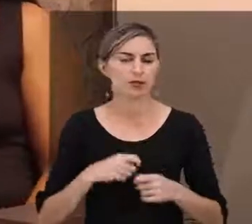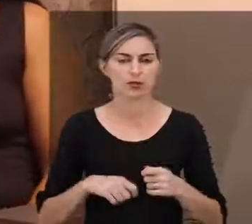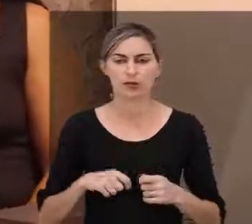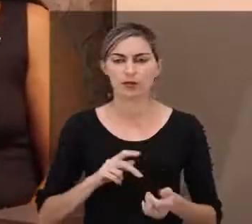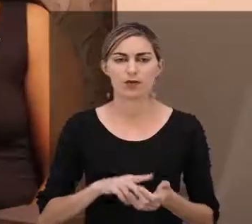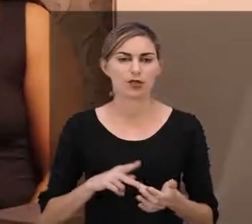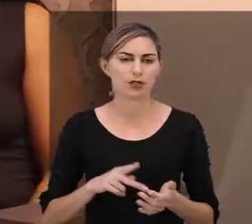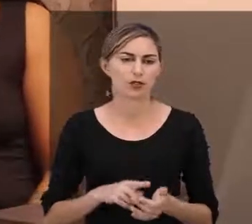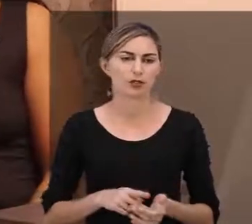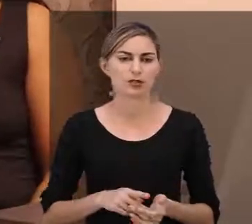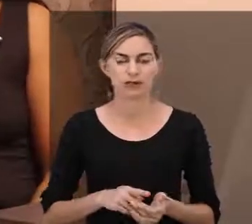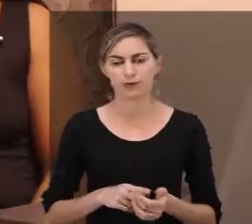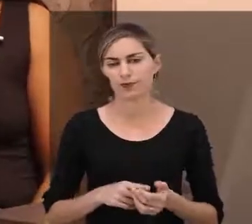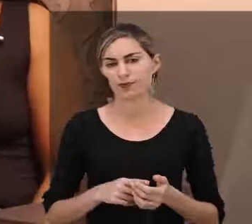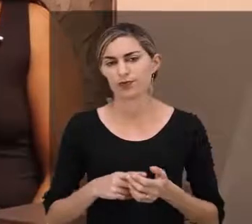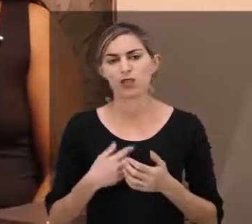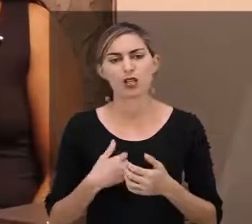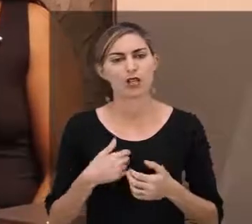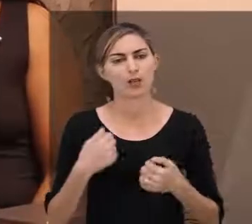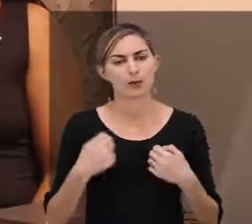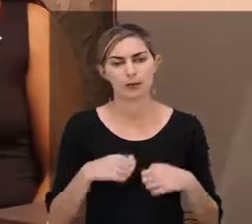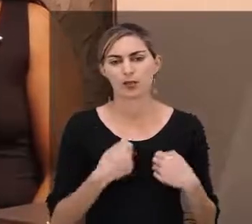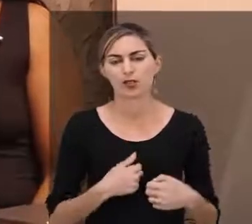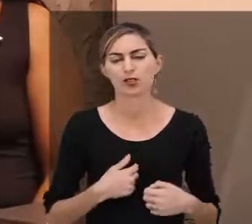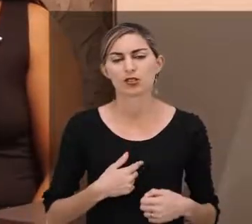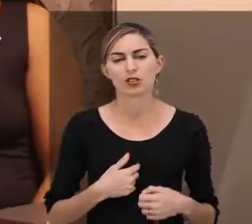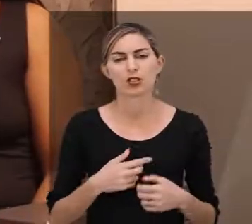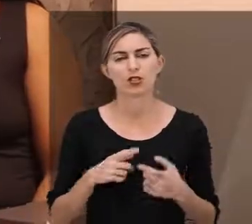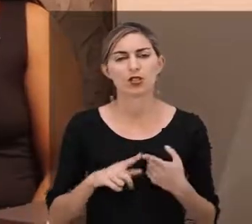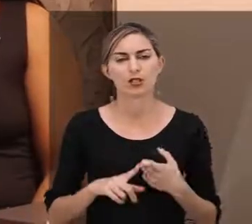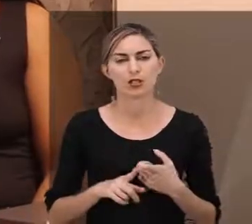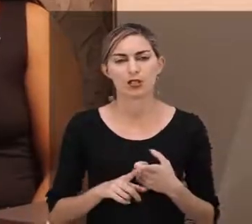seja, nós devemos levar em consideração